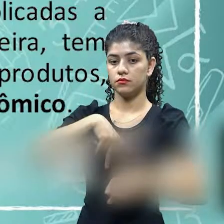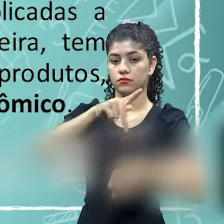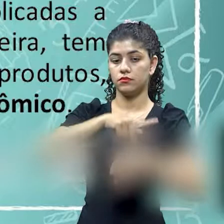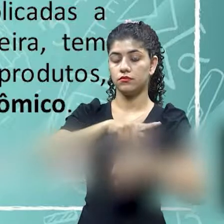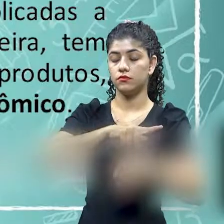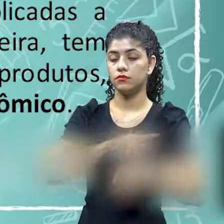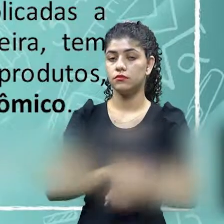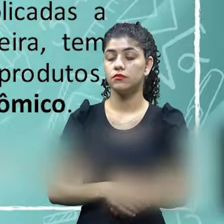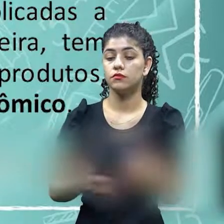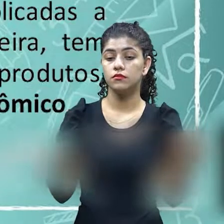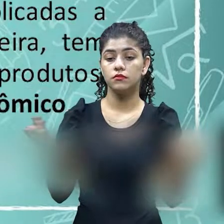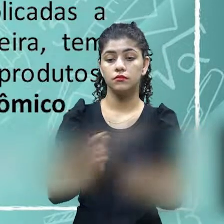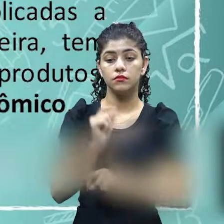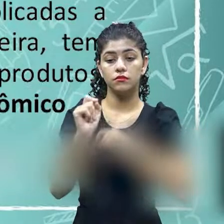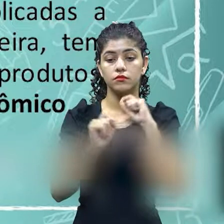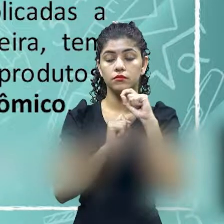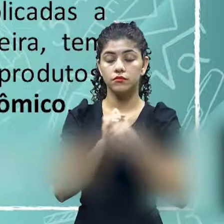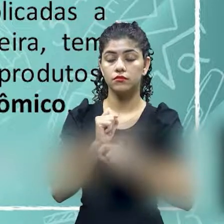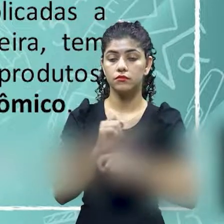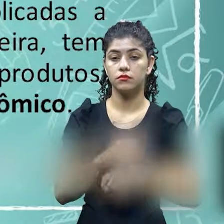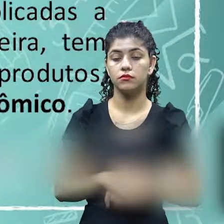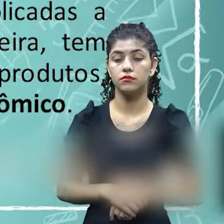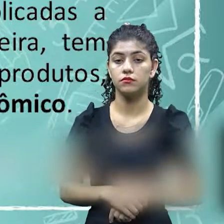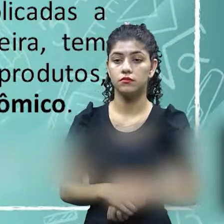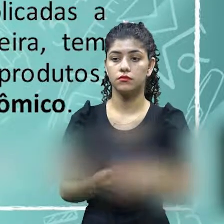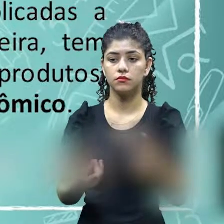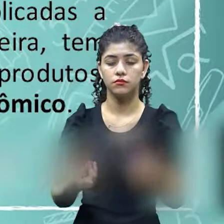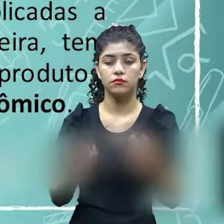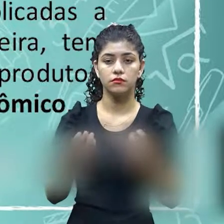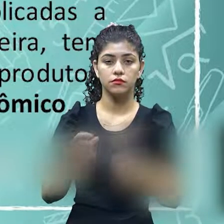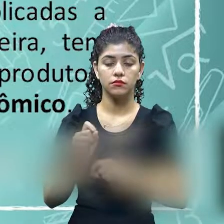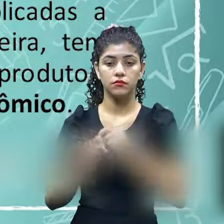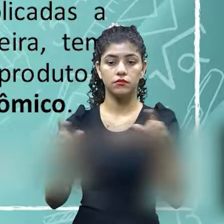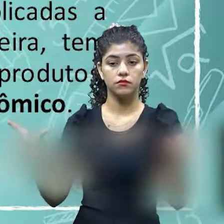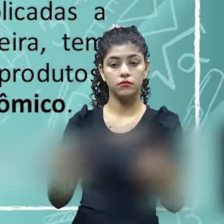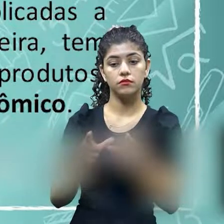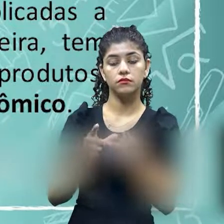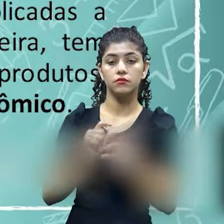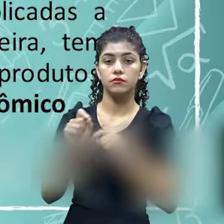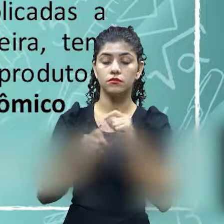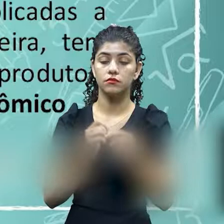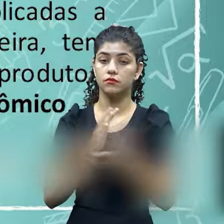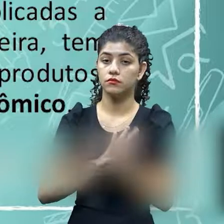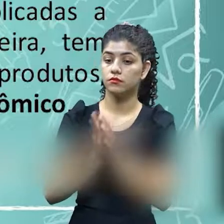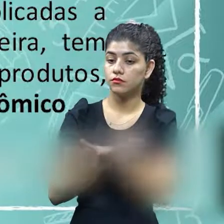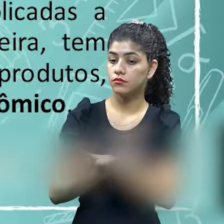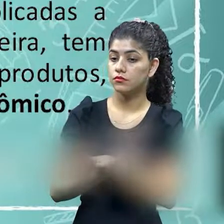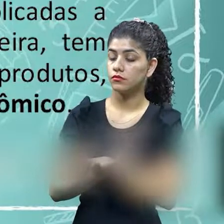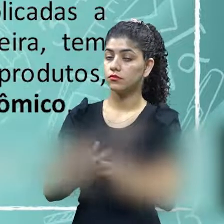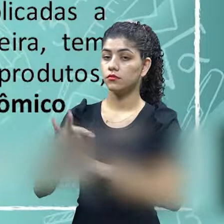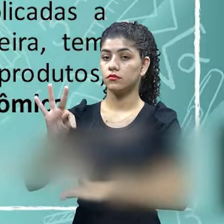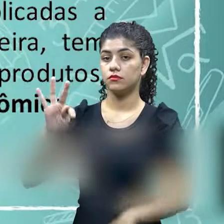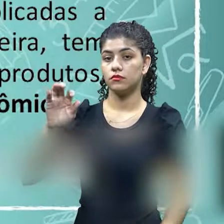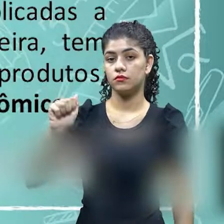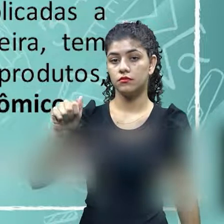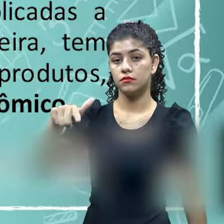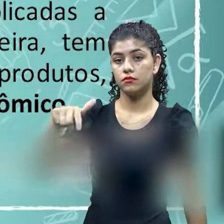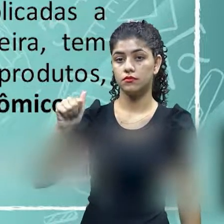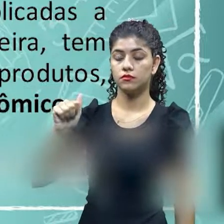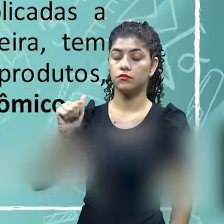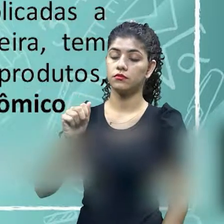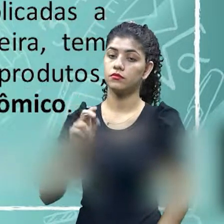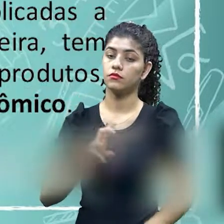países. O efeito mais visível em uma zona de livre comércio é a redução ou eliminação das taxas de